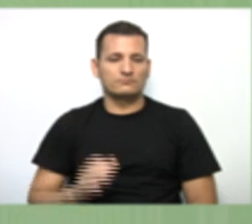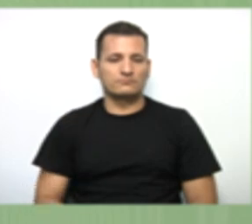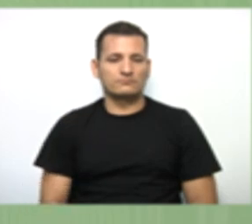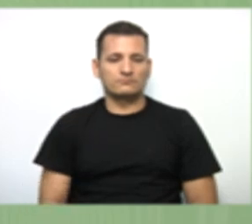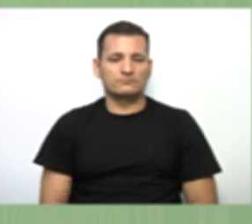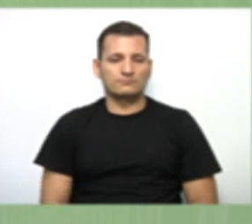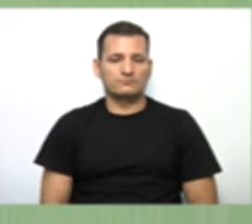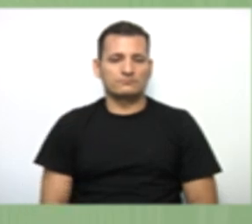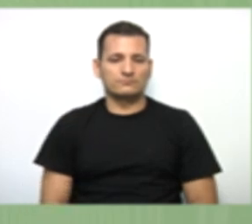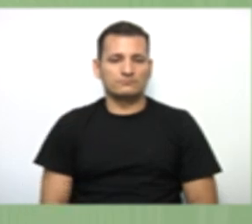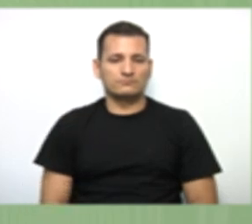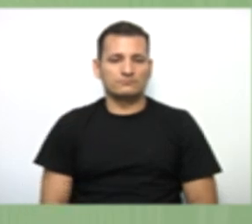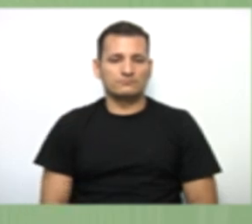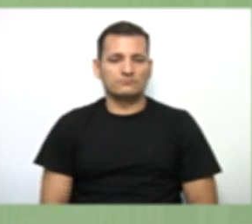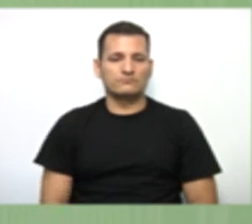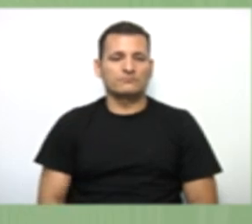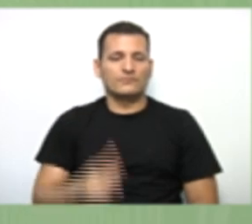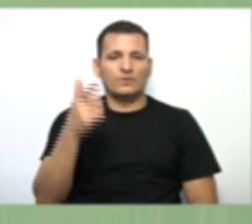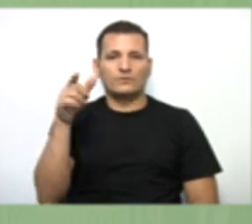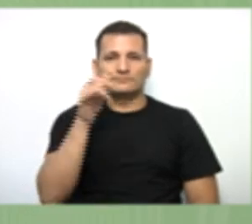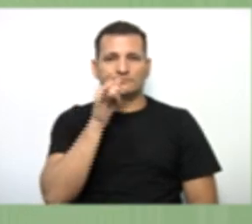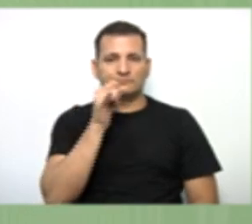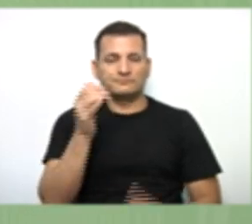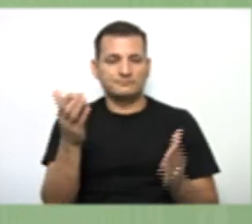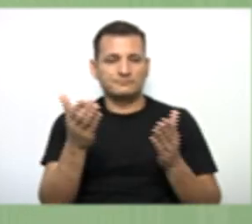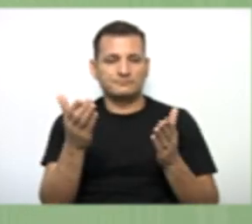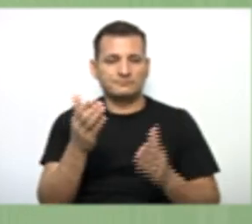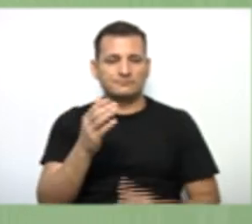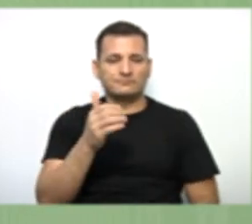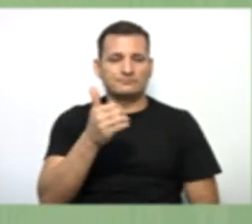binário. Vamos pegar agora esses outros exemplos? 10